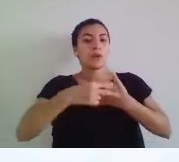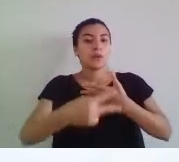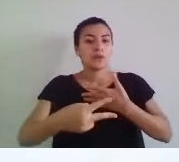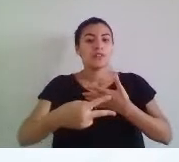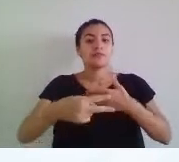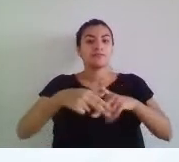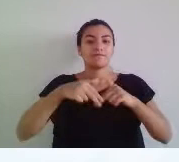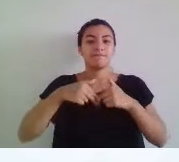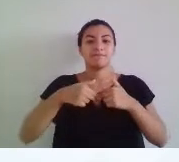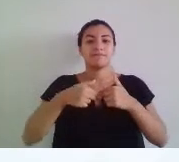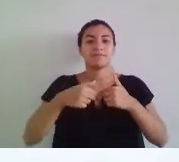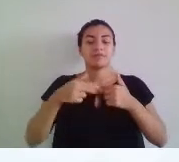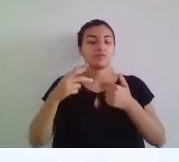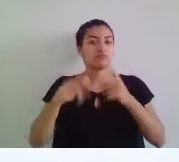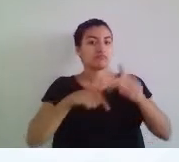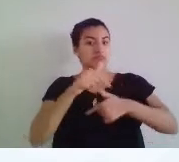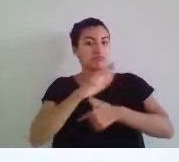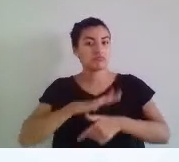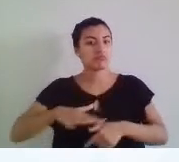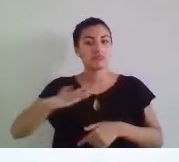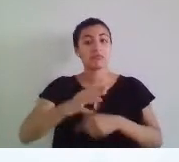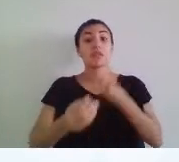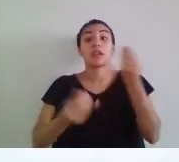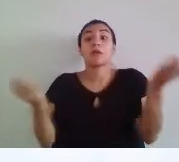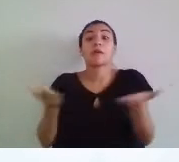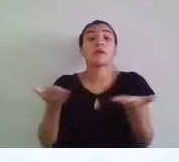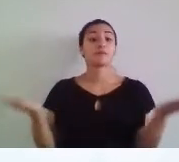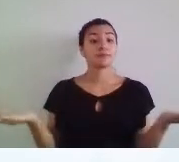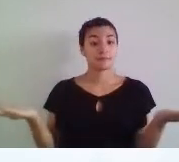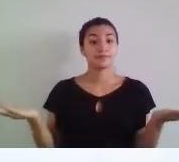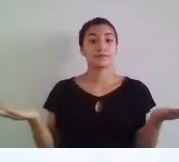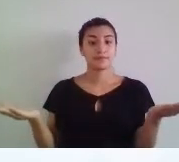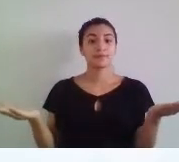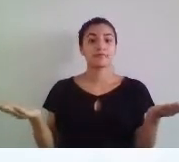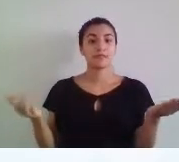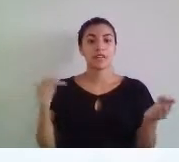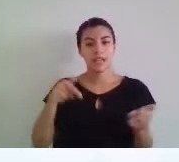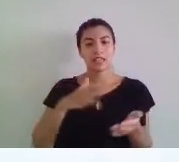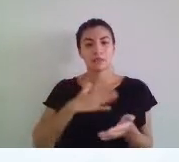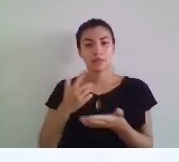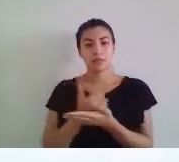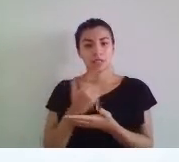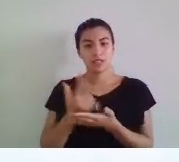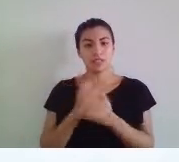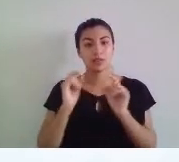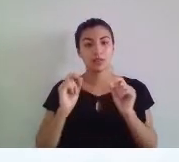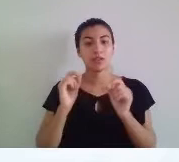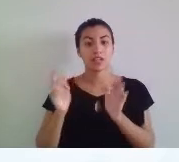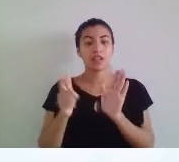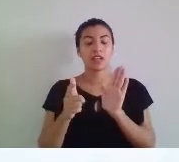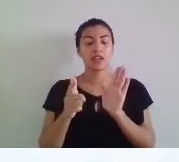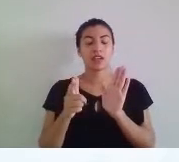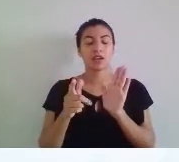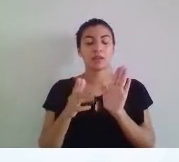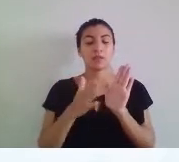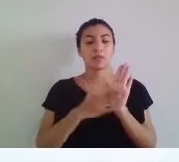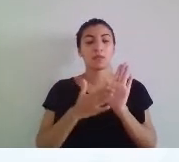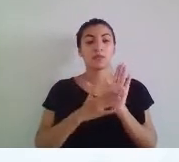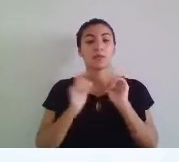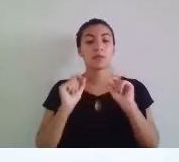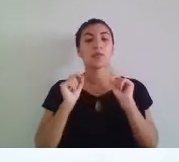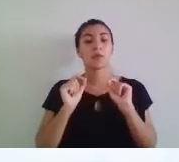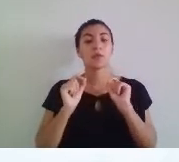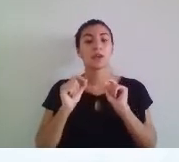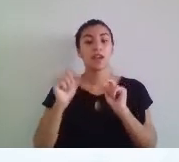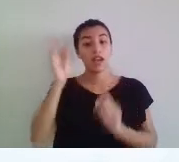do capitalismo. E agora, como é que eu estudo isso? Né? Então, esse meu livro, né, o que ele propõe é essa teoria